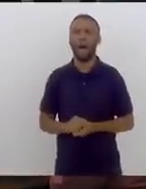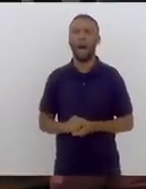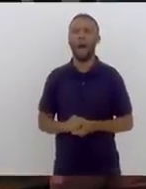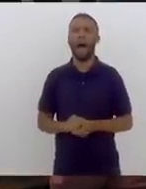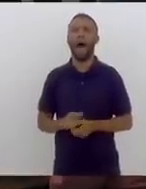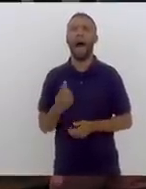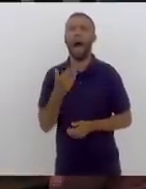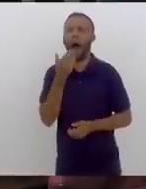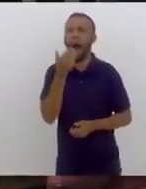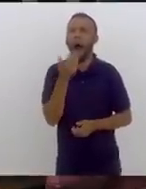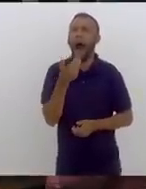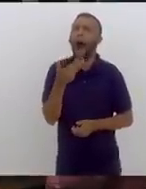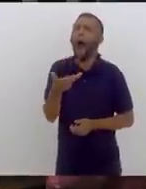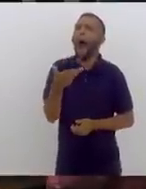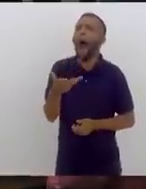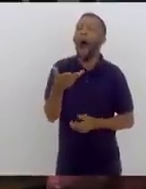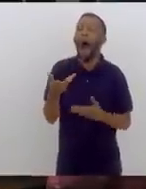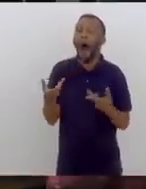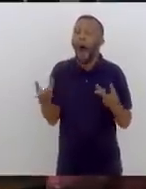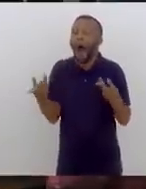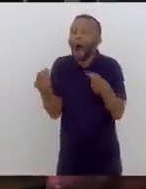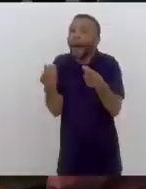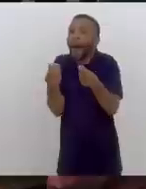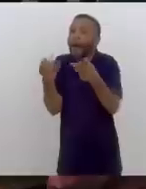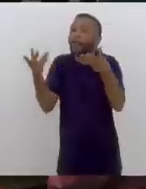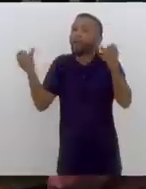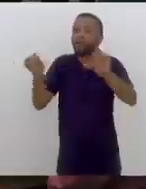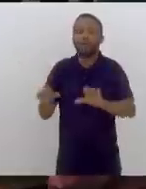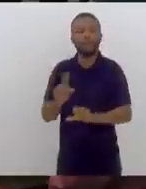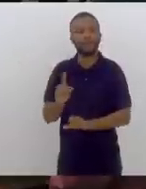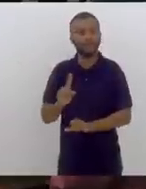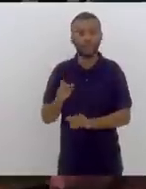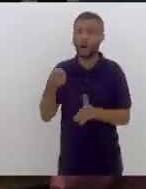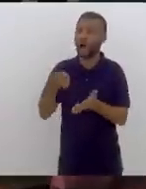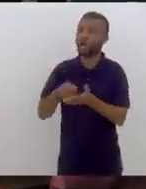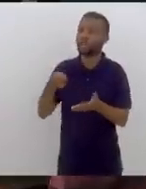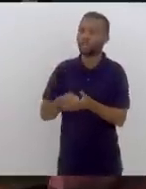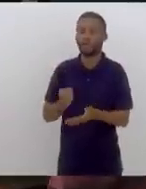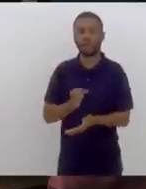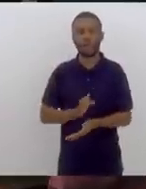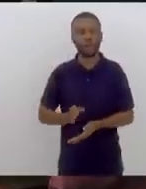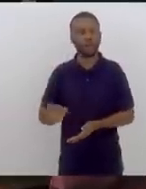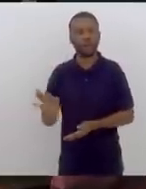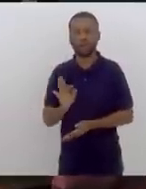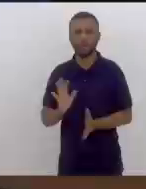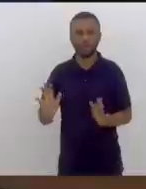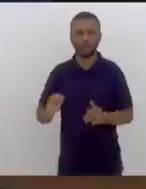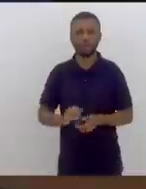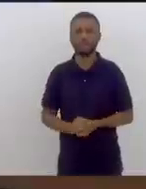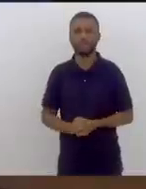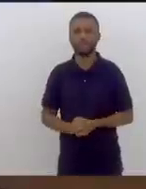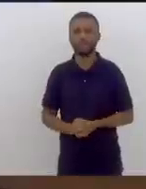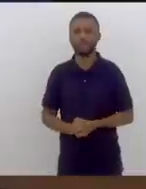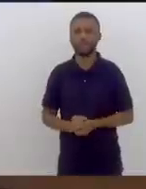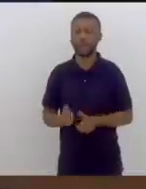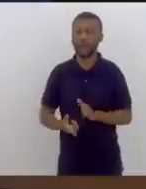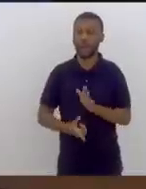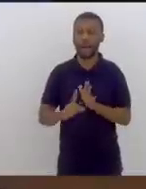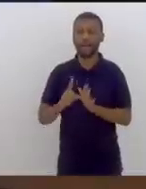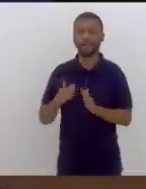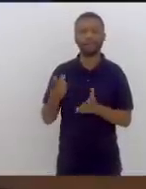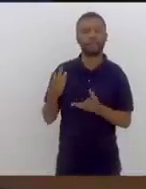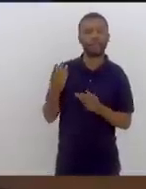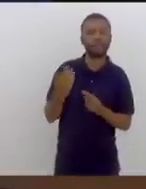celeridade mas não quer perda da qualidade e Tá exigindo isso antes que venha com